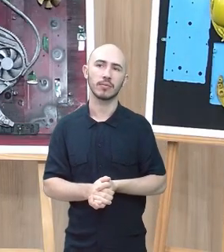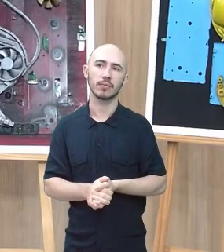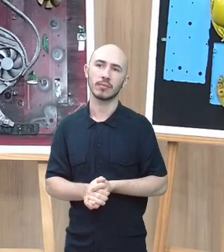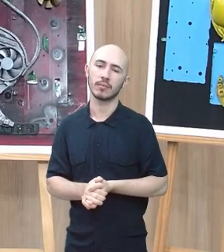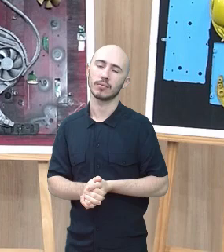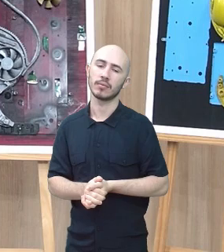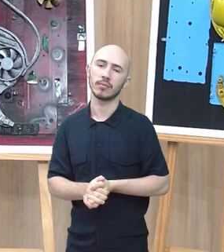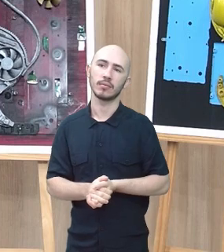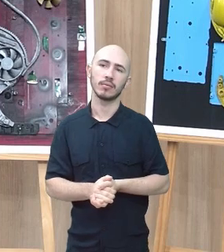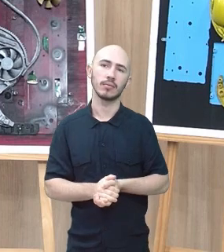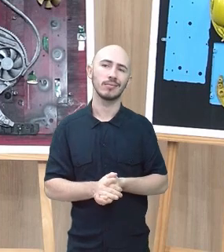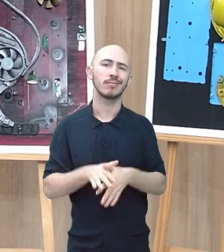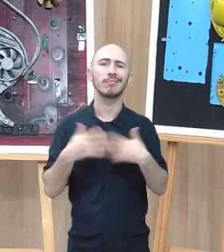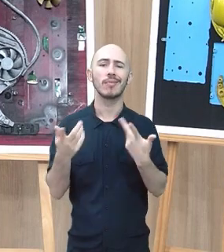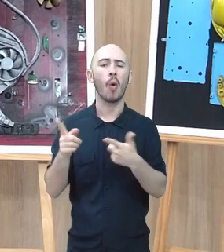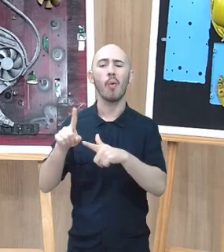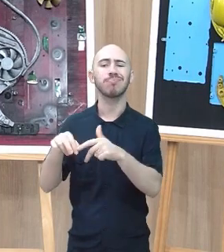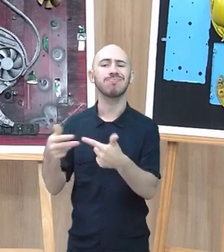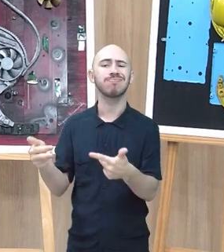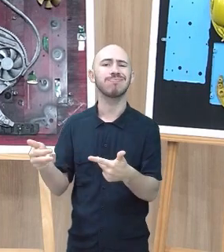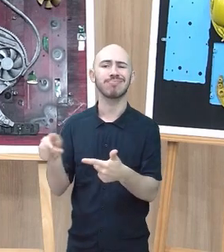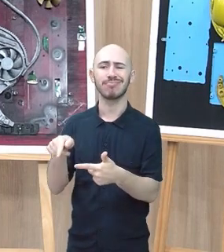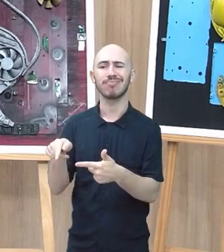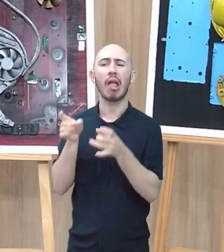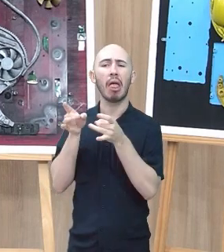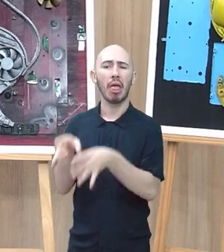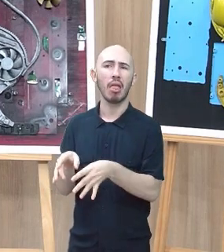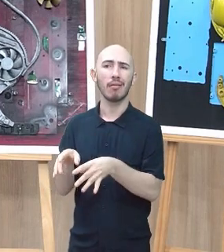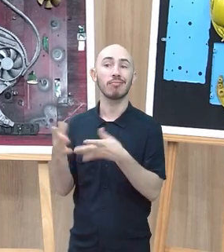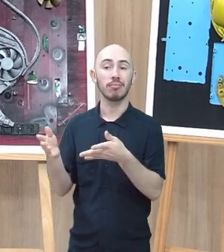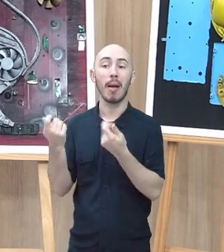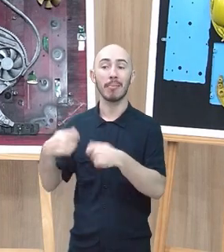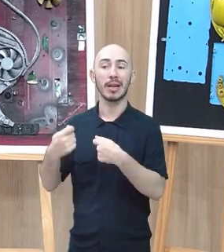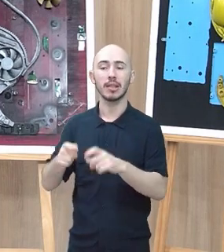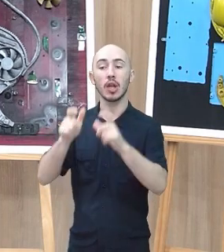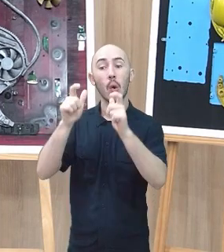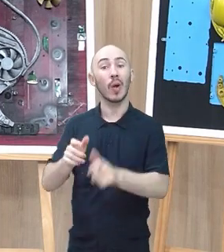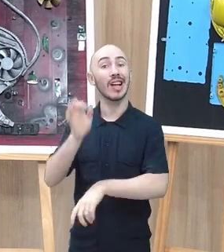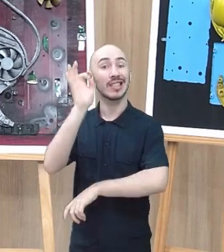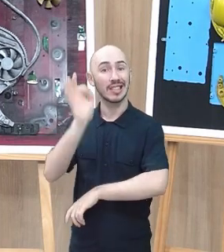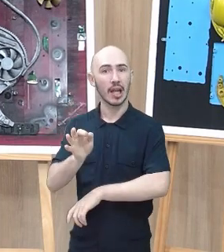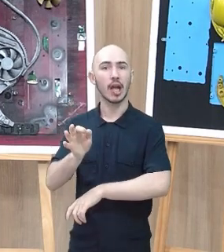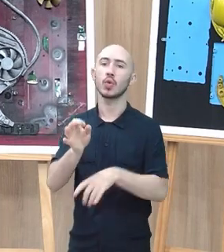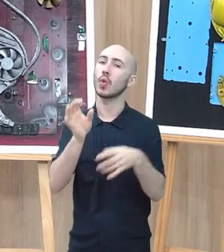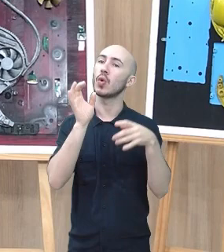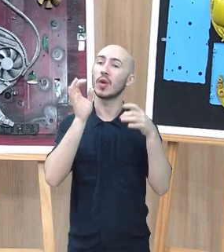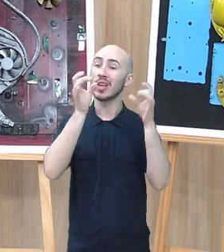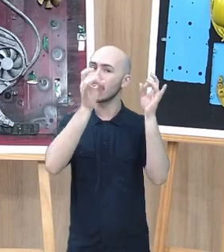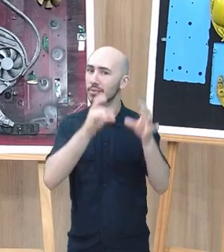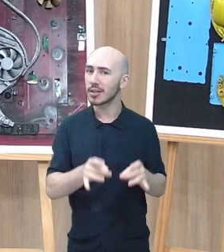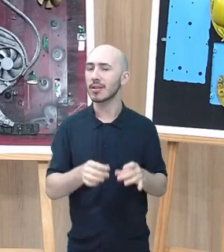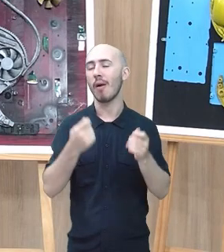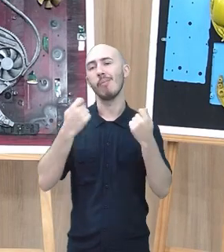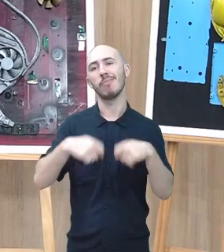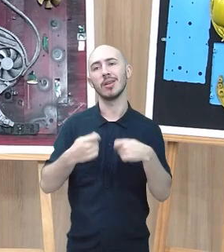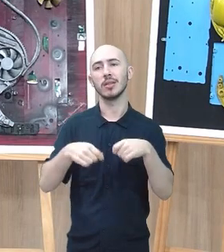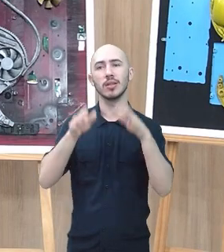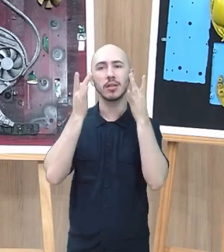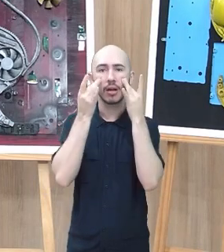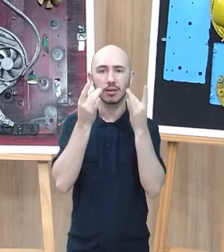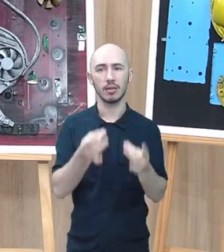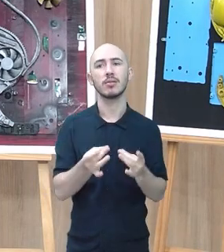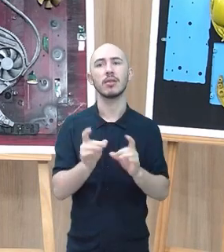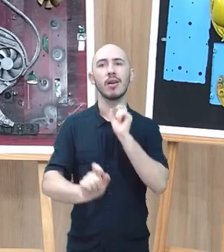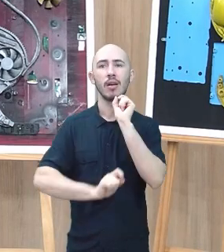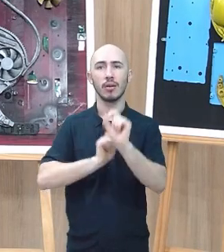E os resíduos que precisam de descarte especial, né? Vamos aqui chamar a atenção sobre esses resíduos.